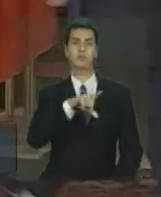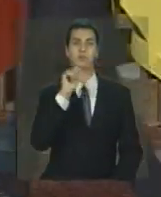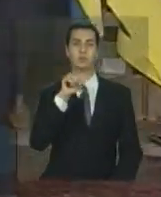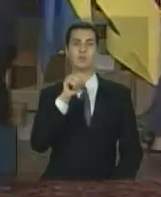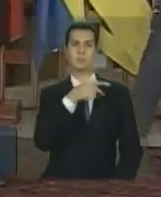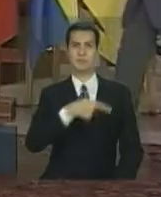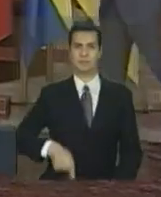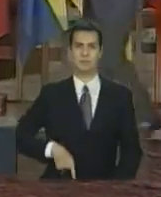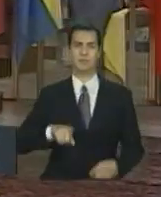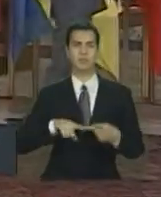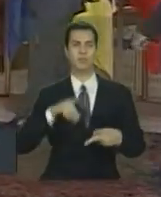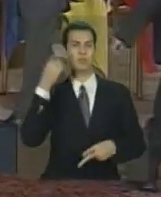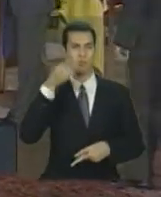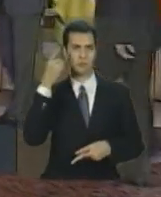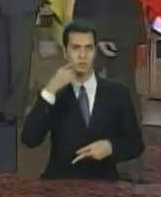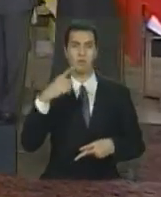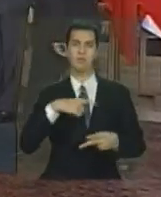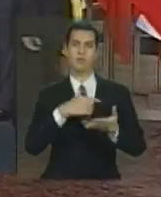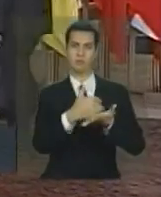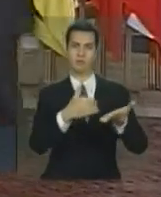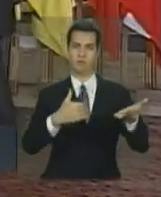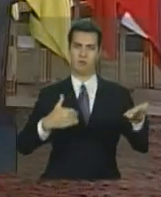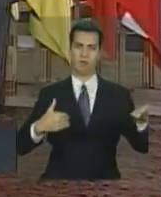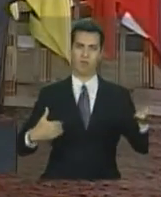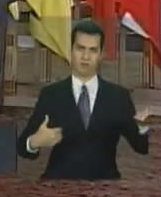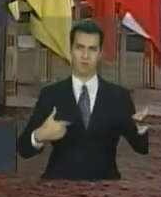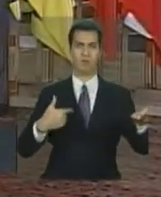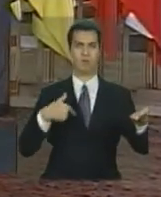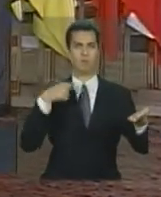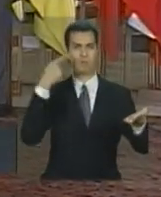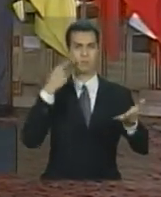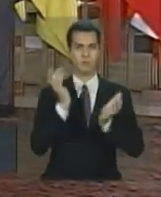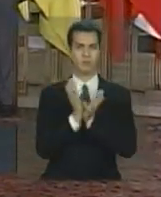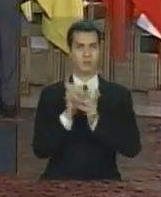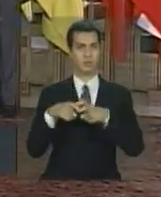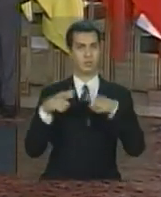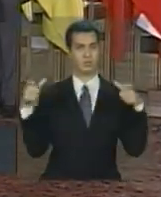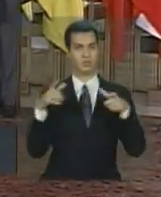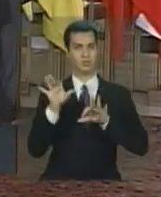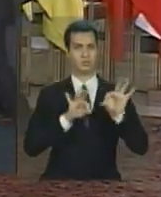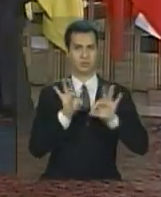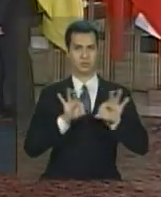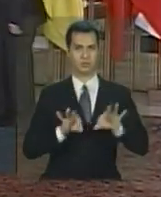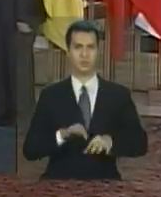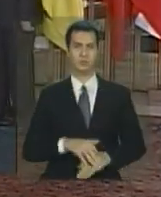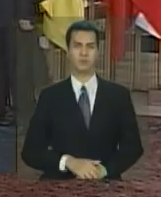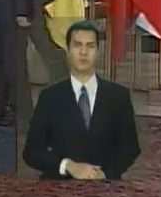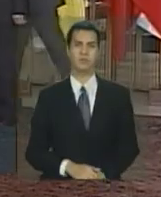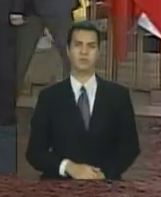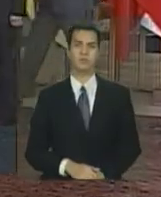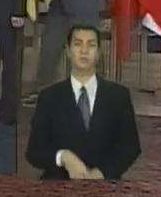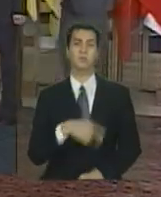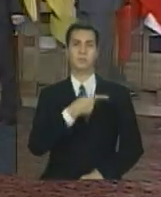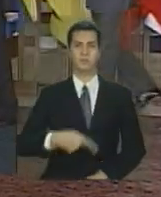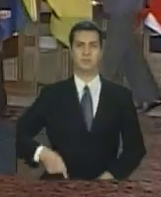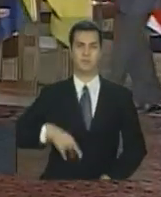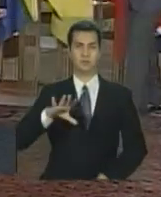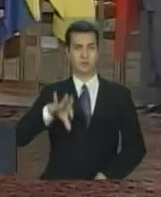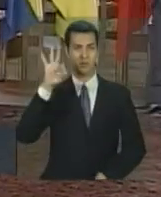numa lista única organizada pelo partido majoritário. O presidente é eleito